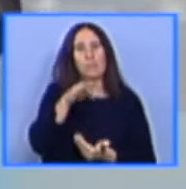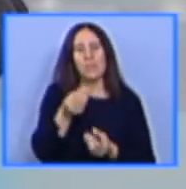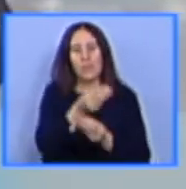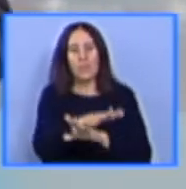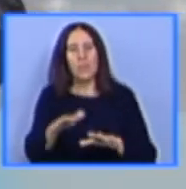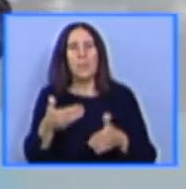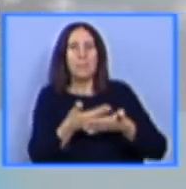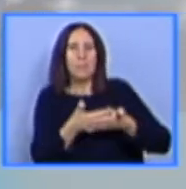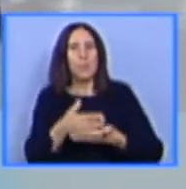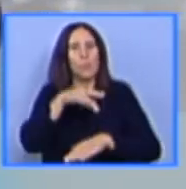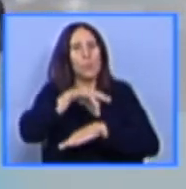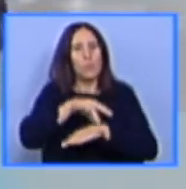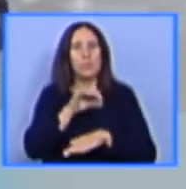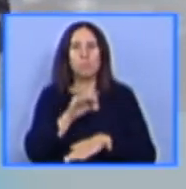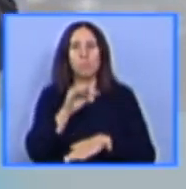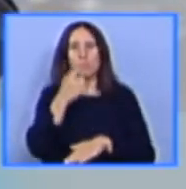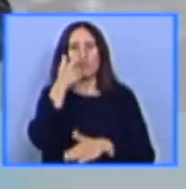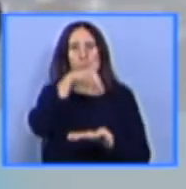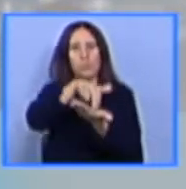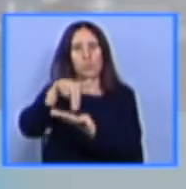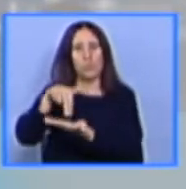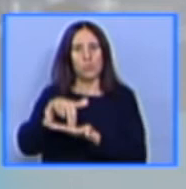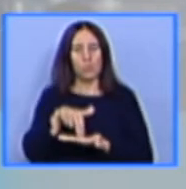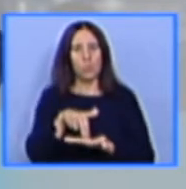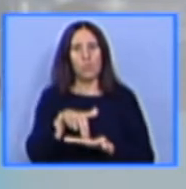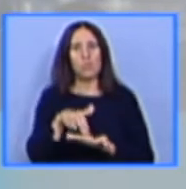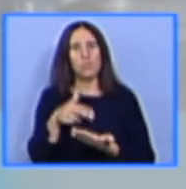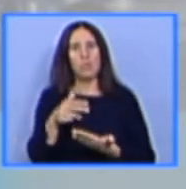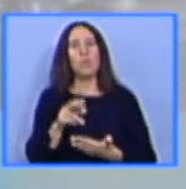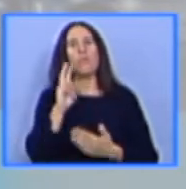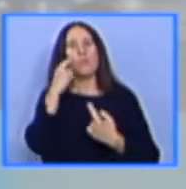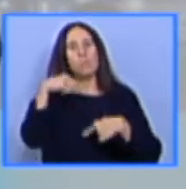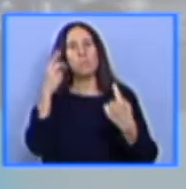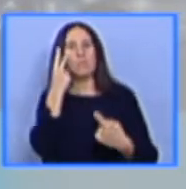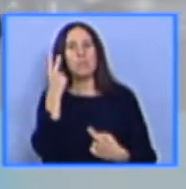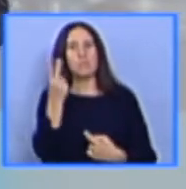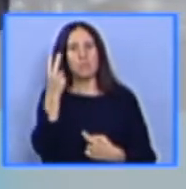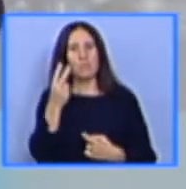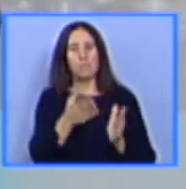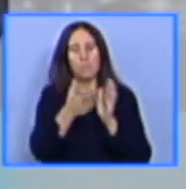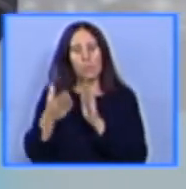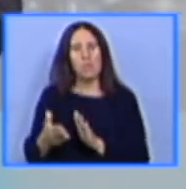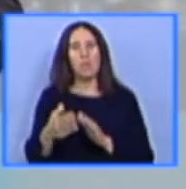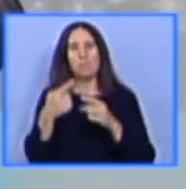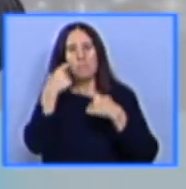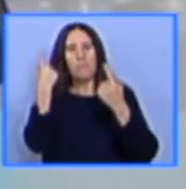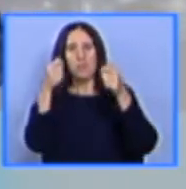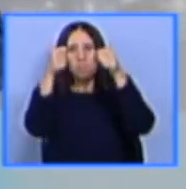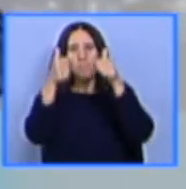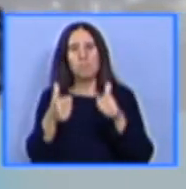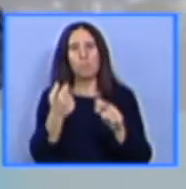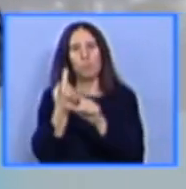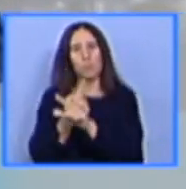bebés, doentes, enfim, a própria presença das pessoas. Então, afirma o valor dessa vida e, por outro lado, pelas faixas, pelos cartazes, pelas bandeiras que